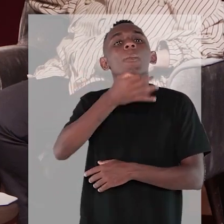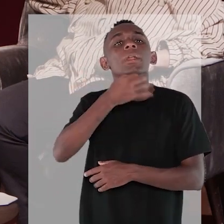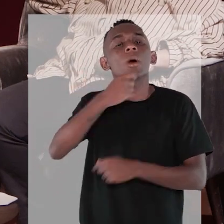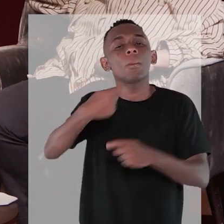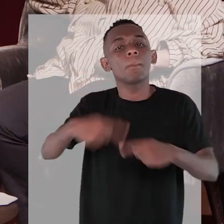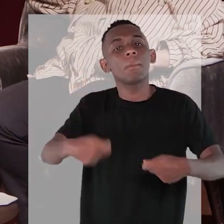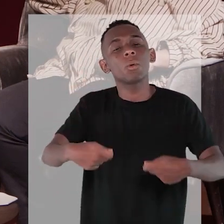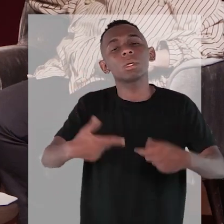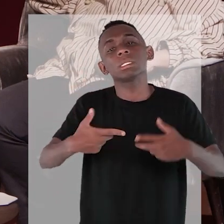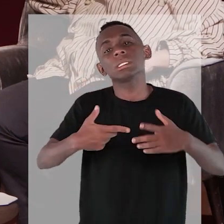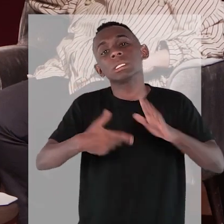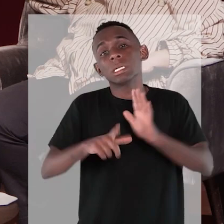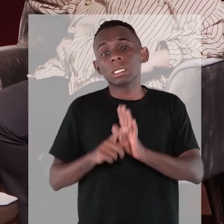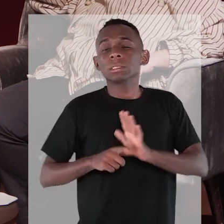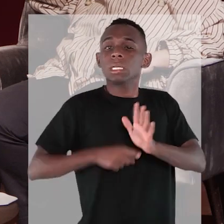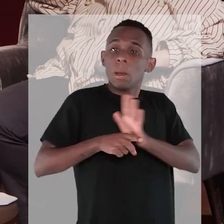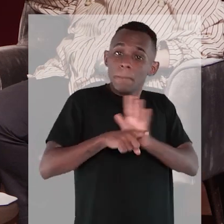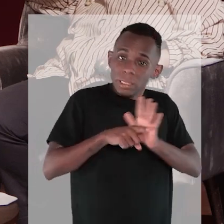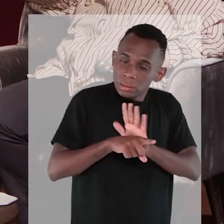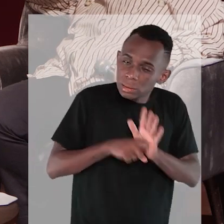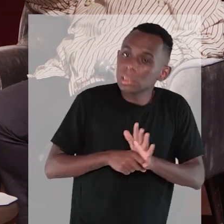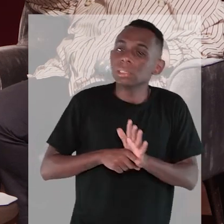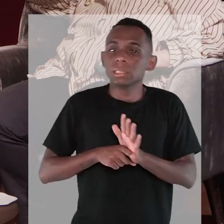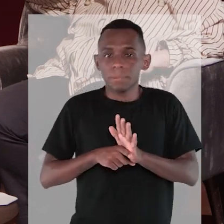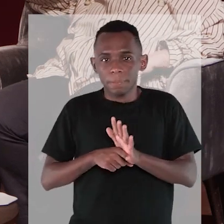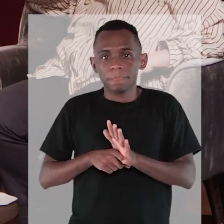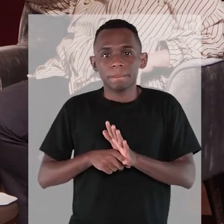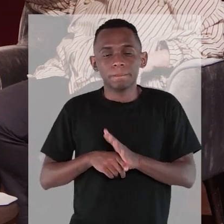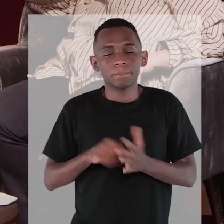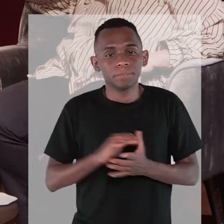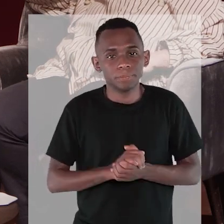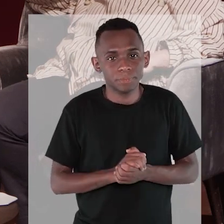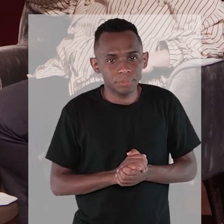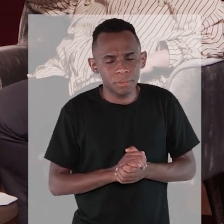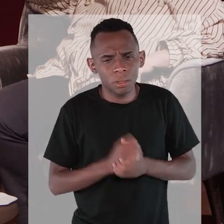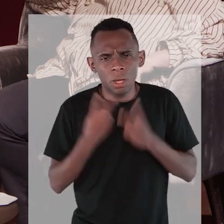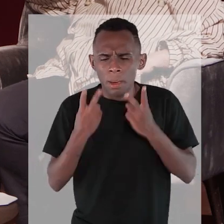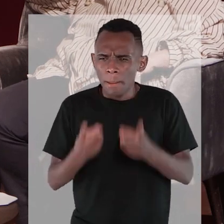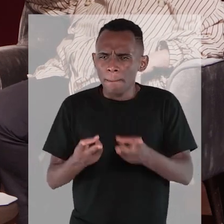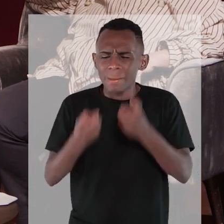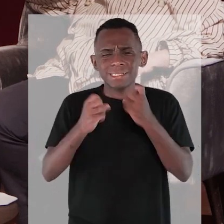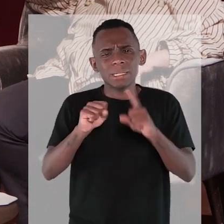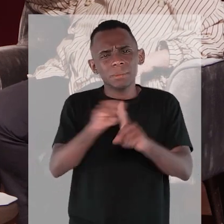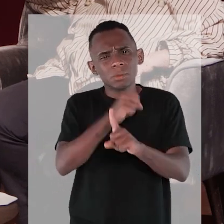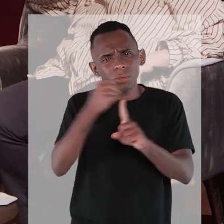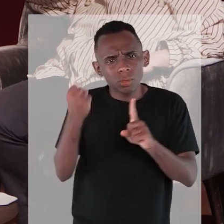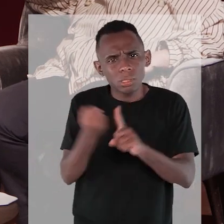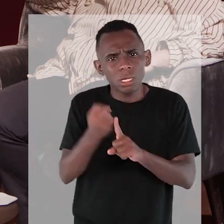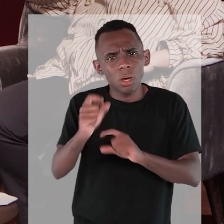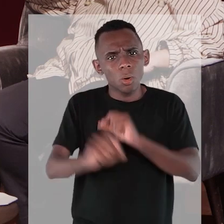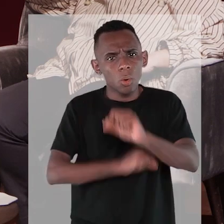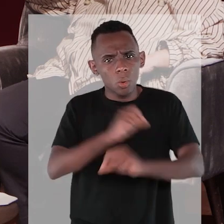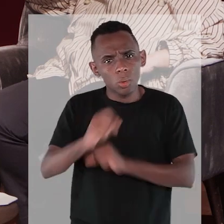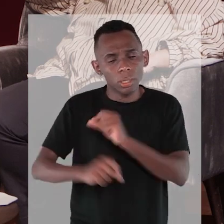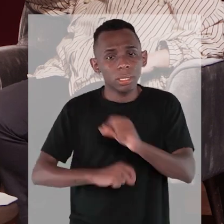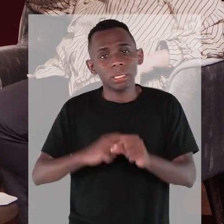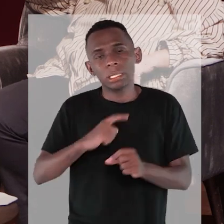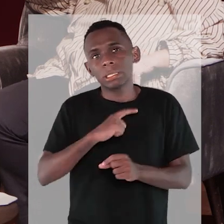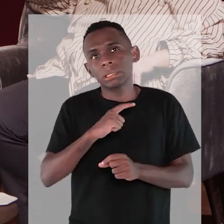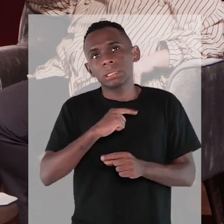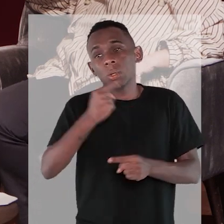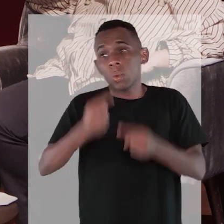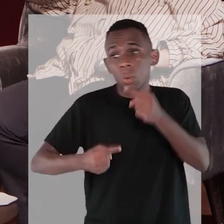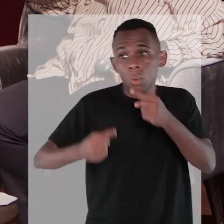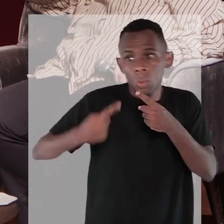registro discursivo. E o que a gente vê na sociabilidade das redes é que você rapidamente vai para uma guerra de posicionamento